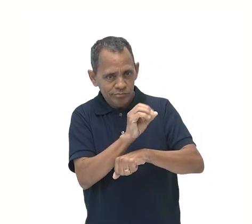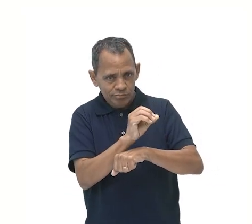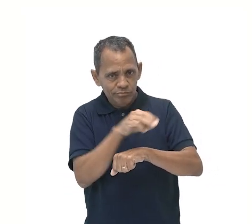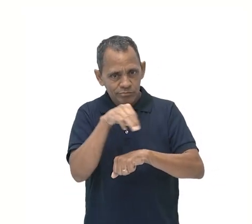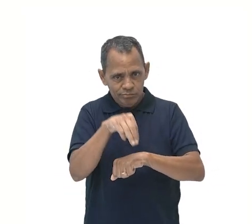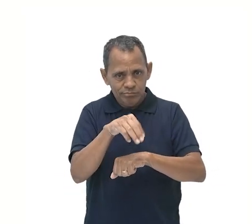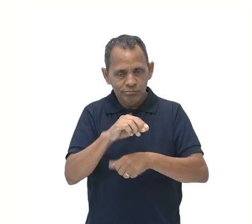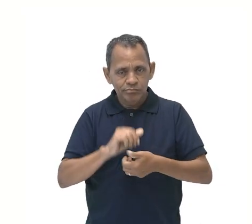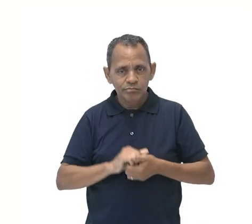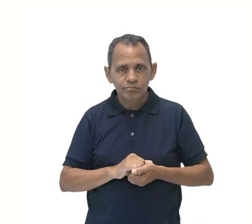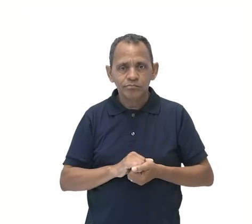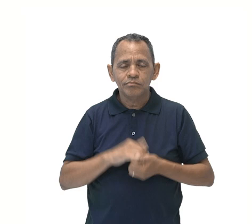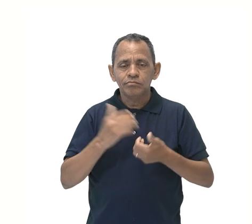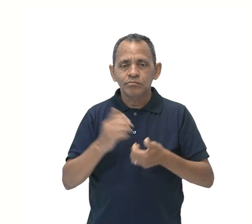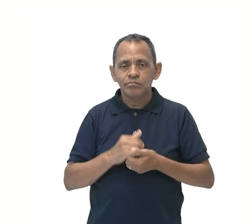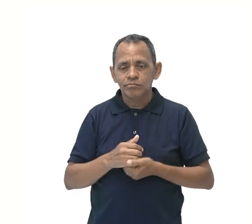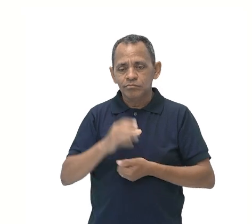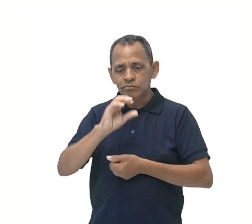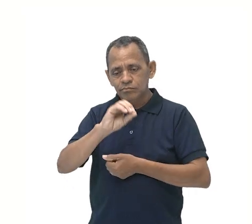minutos. Então,